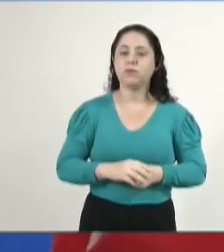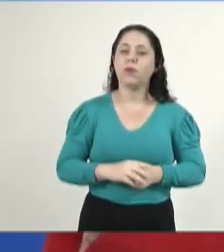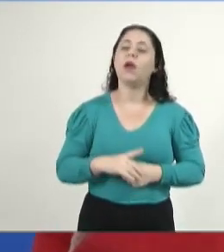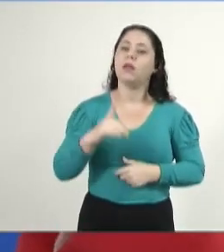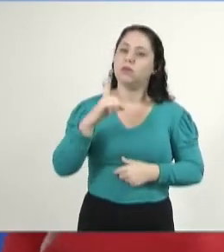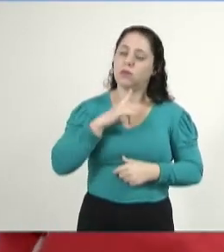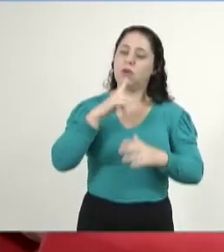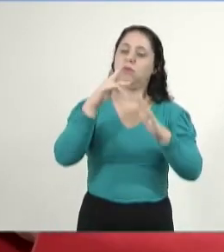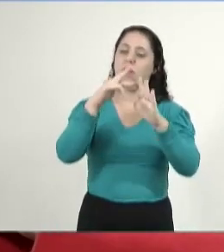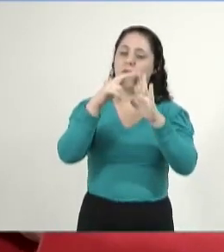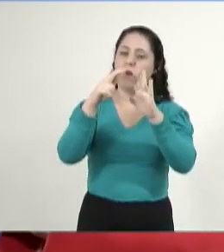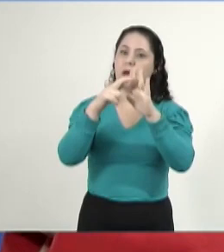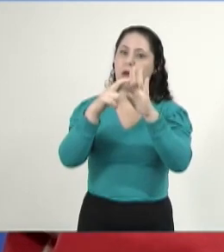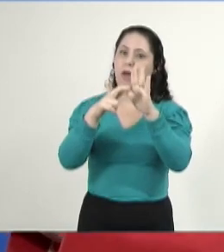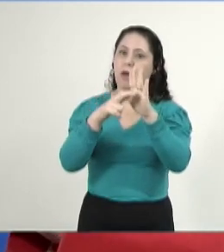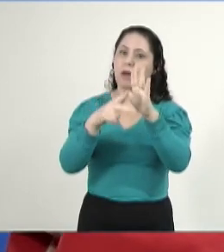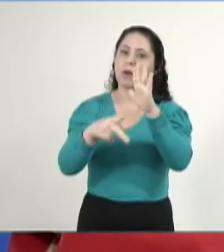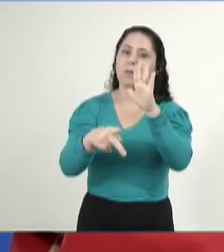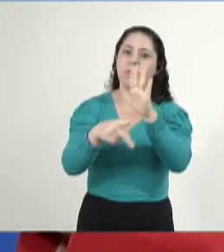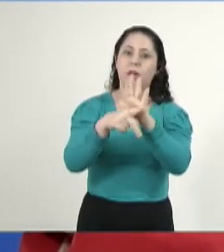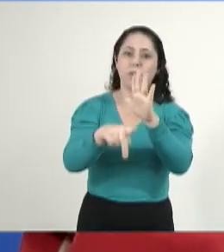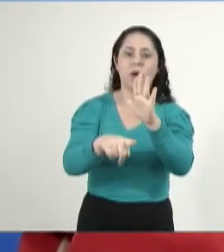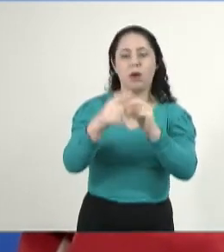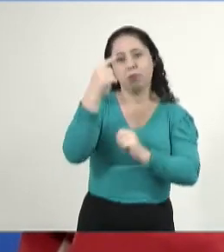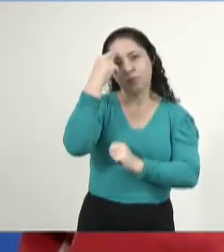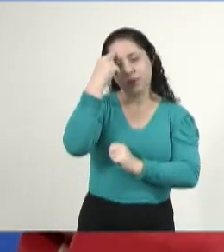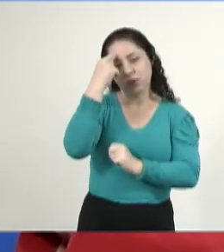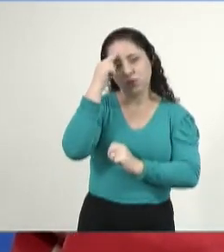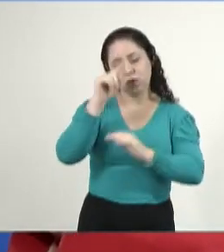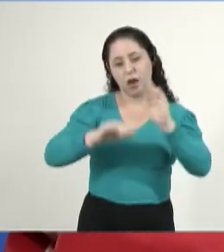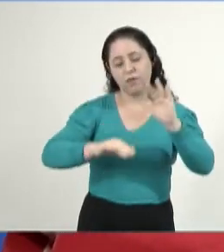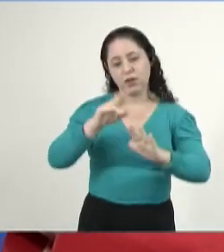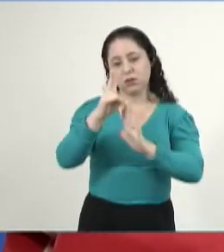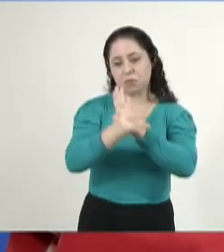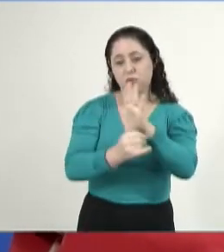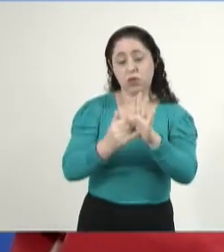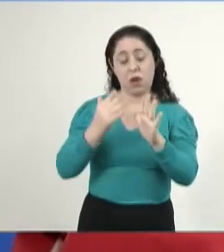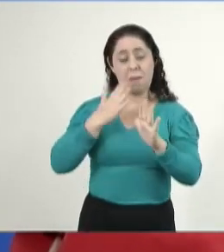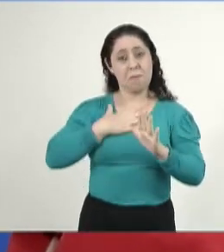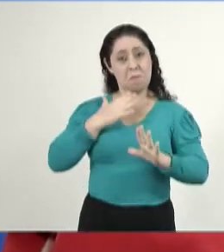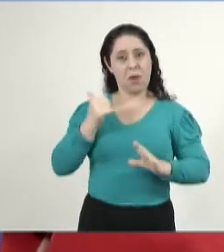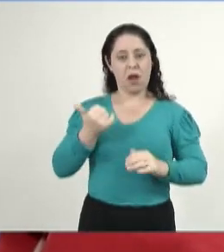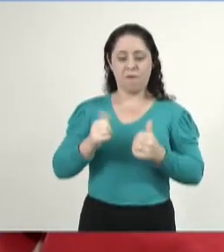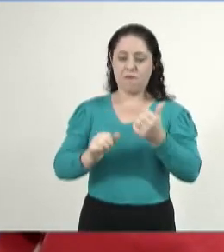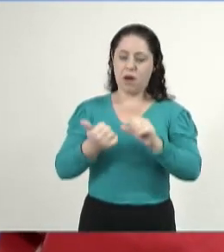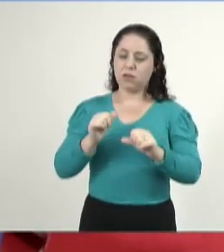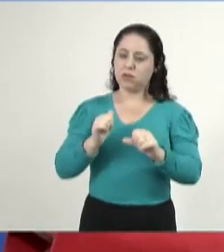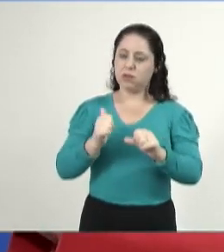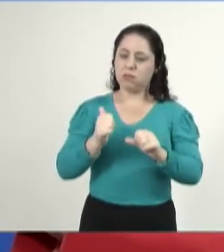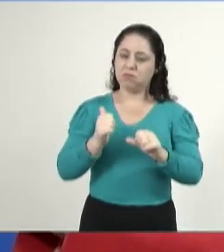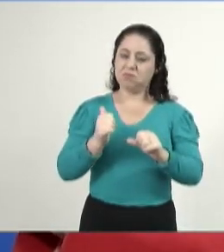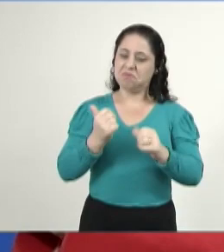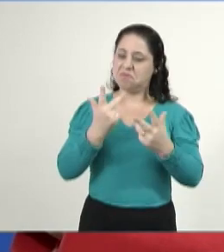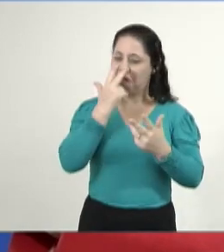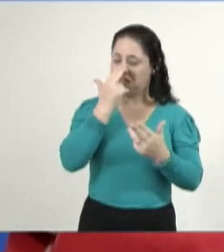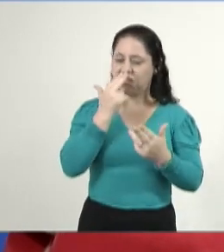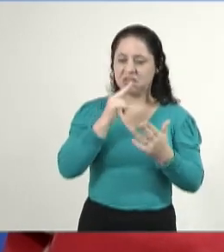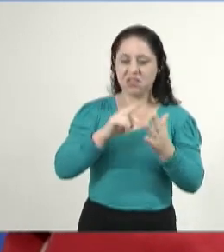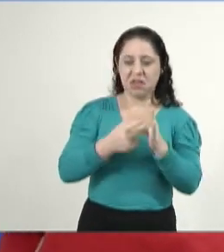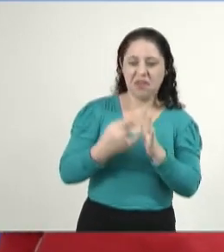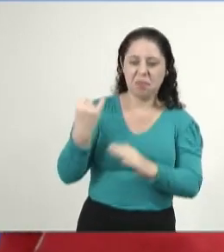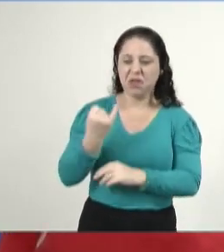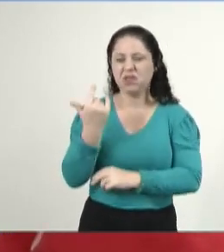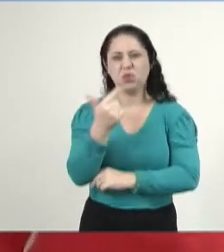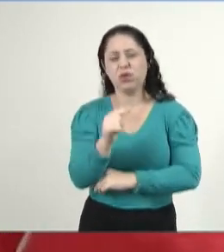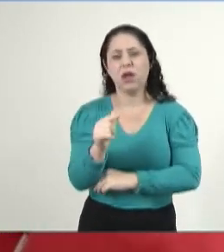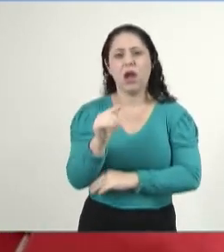rito para a Assembleia Legislativa. Acho que nós vamos tirar muitos projetos que, na minha avaliação, são supérfluos e acabam tomando um